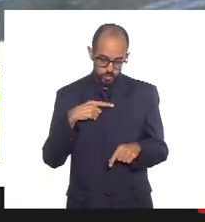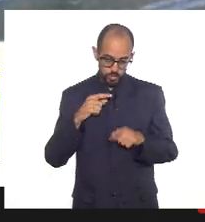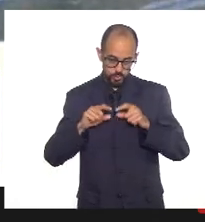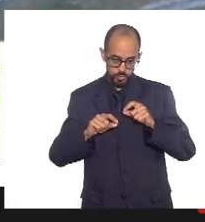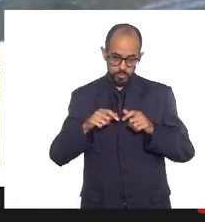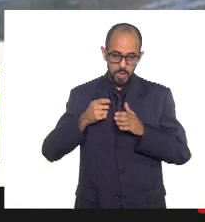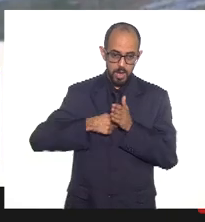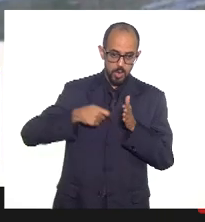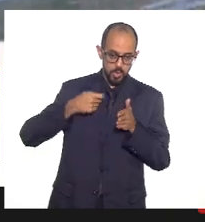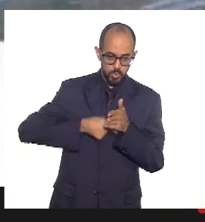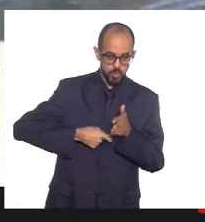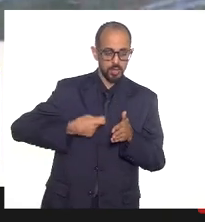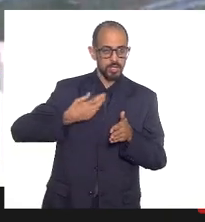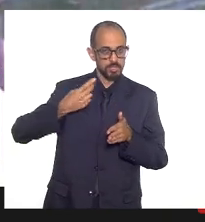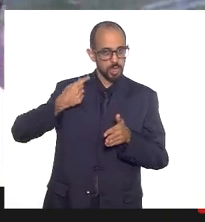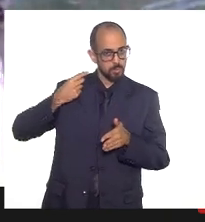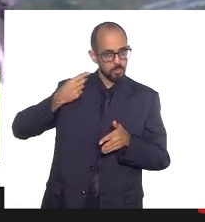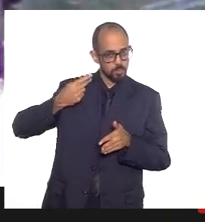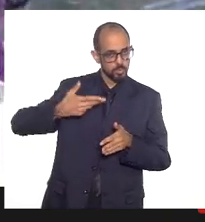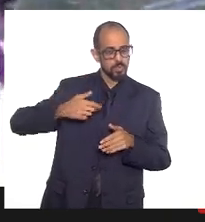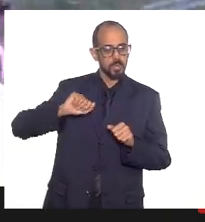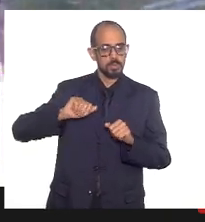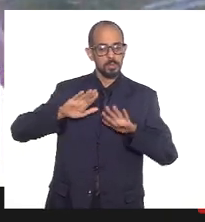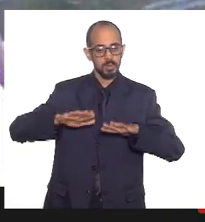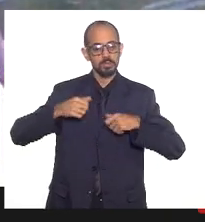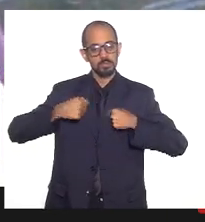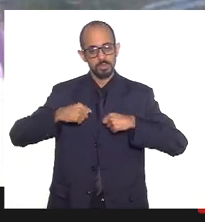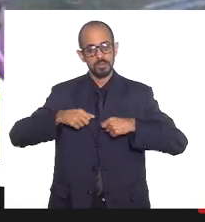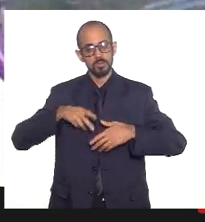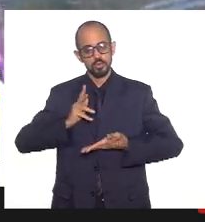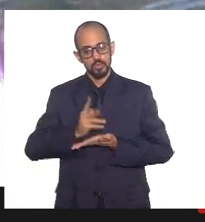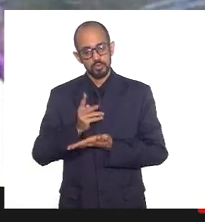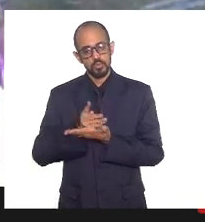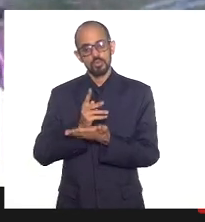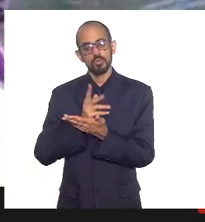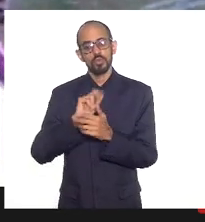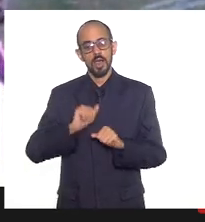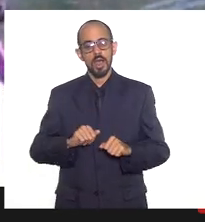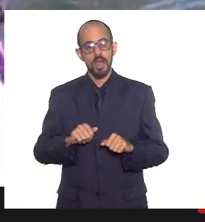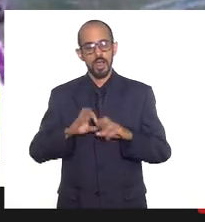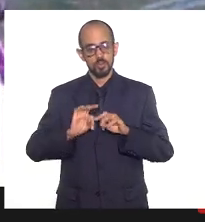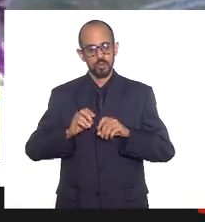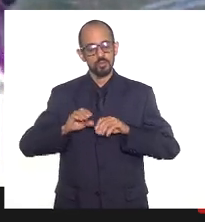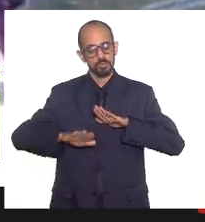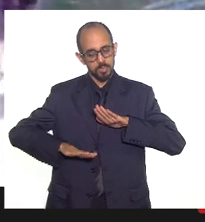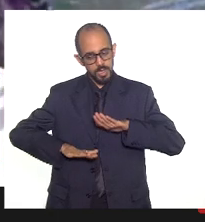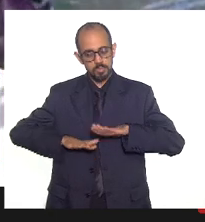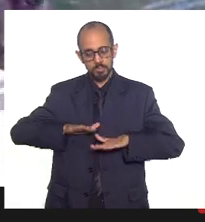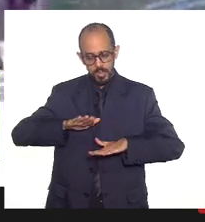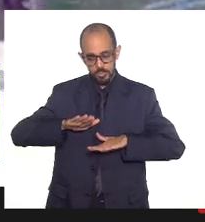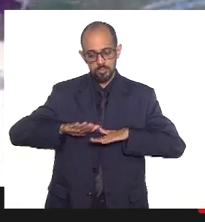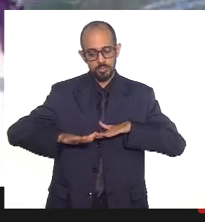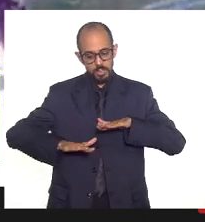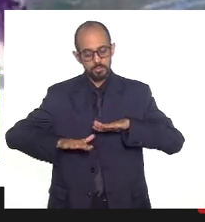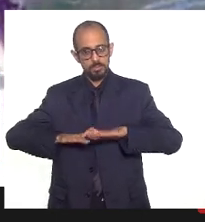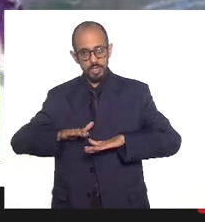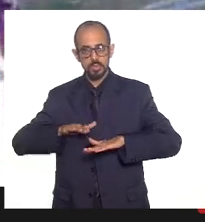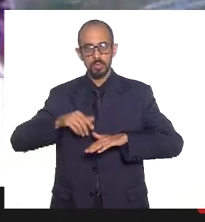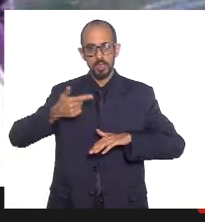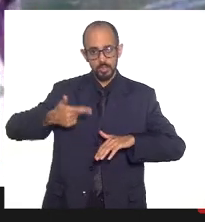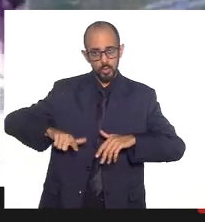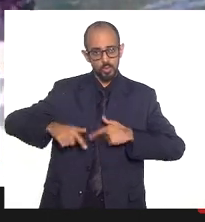se desdobrando e avançando historicamente, mas precisamos seguir, né? Precisamos seguir os passos que outras gerações já